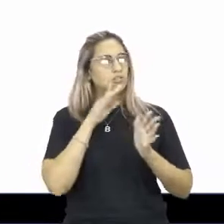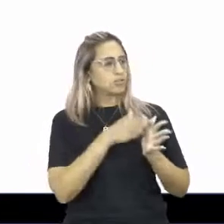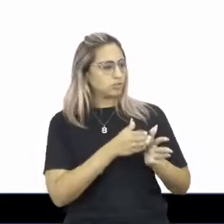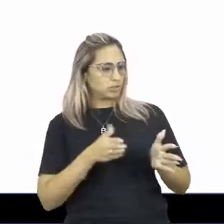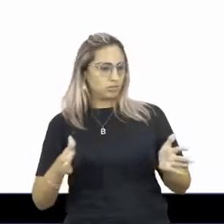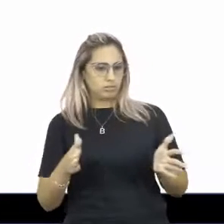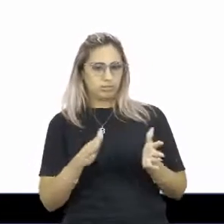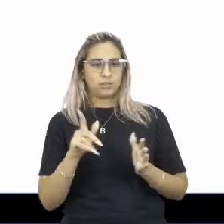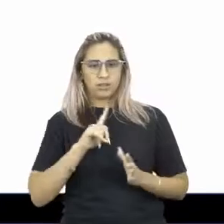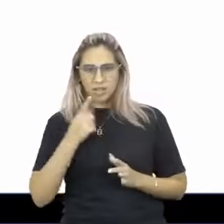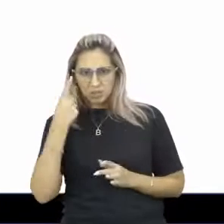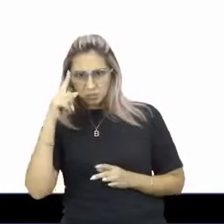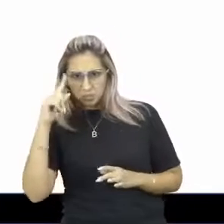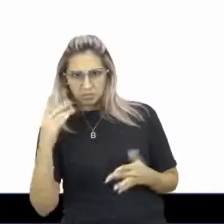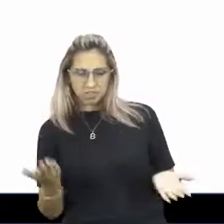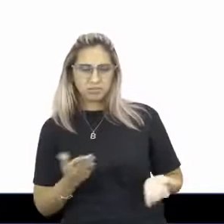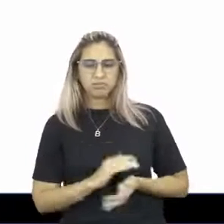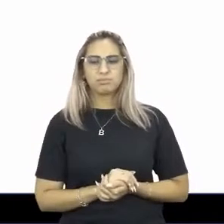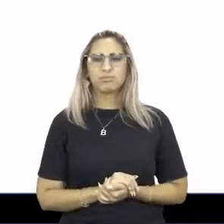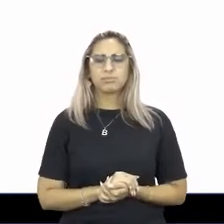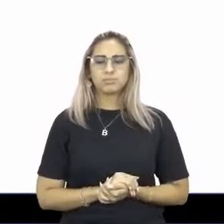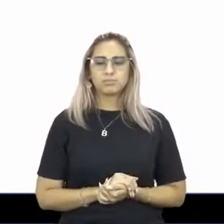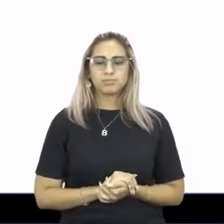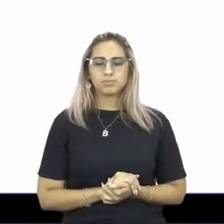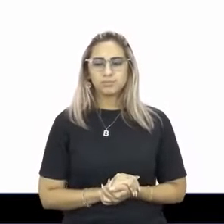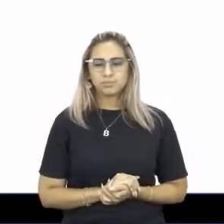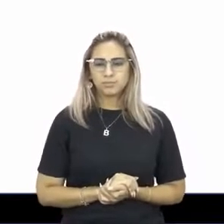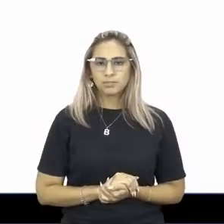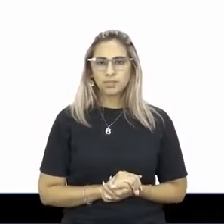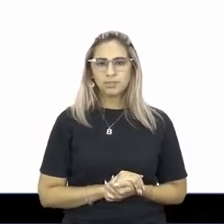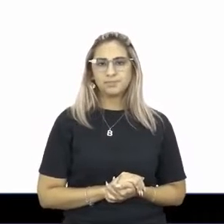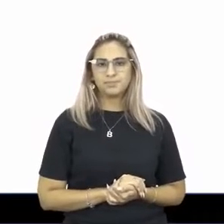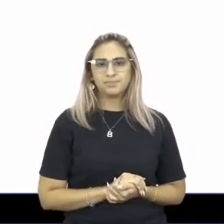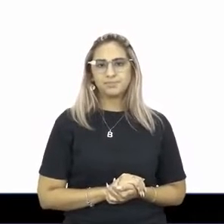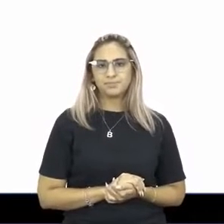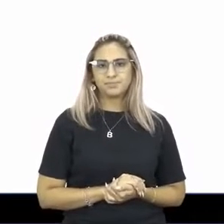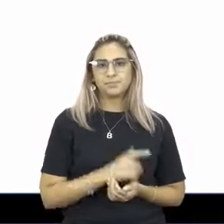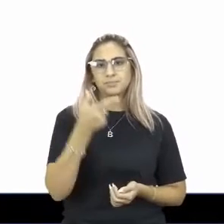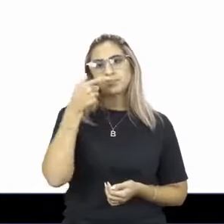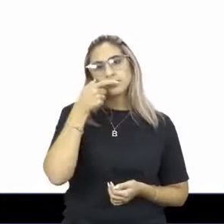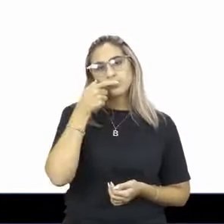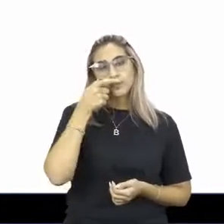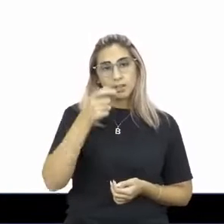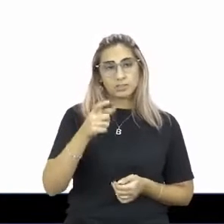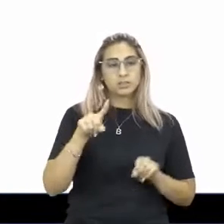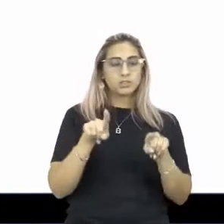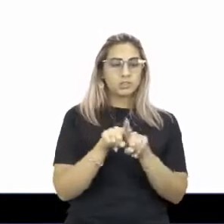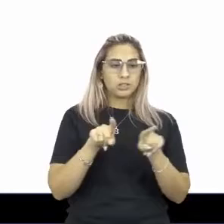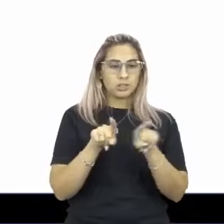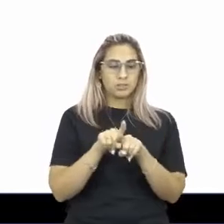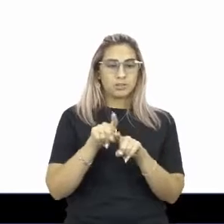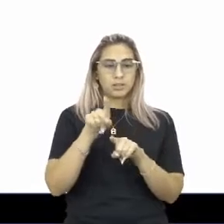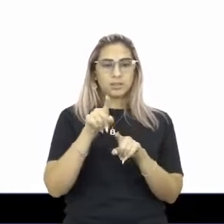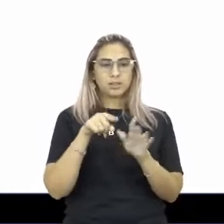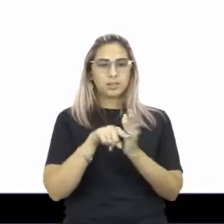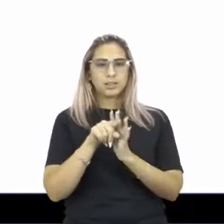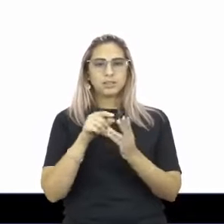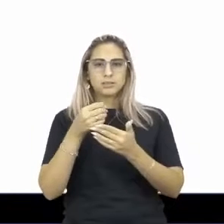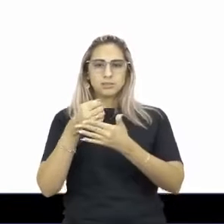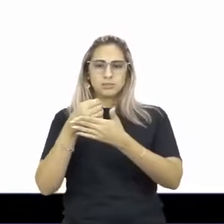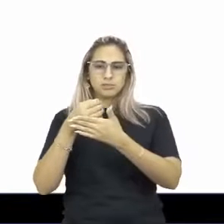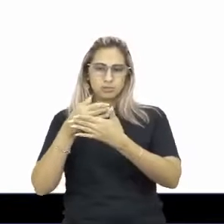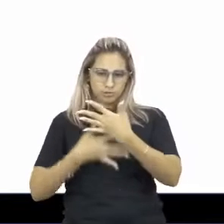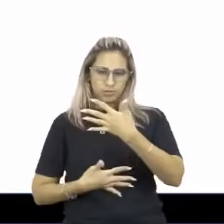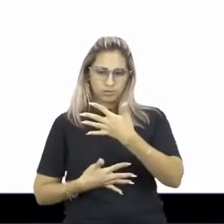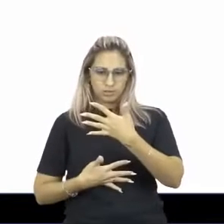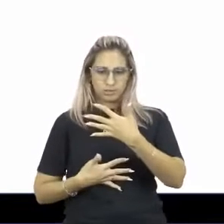Tem alguma dúvida aí, Então, Luiz? eu acho que seria interessante a gente já abordar algumas questões que chegaram aqui no chat, né? Se puder